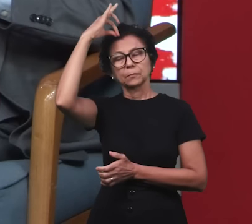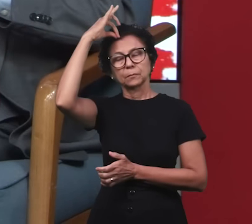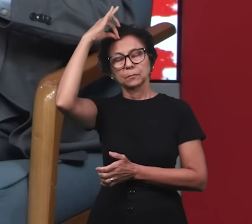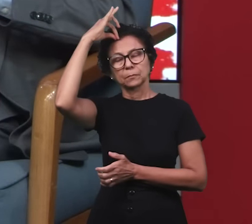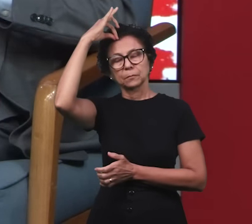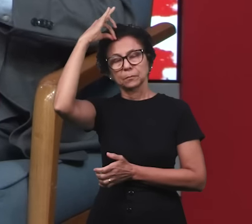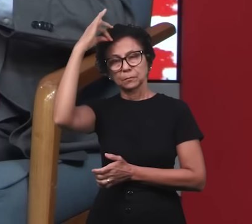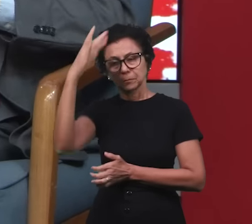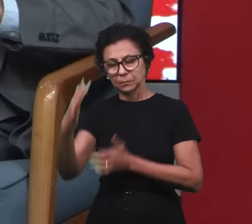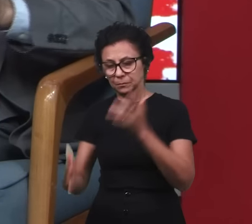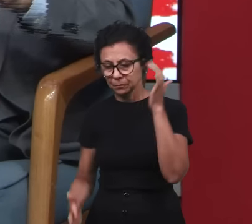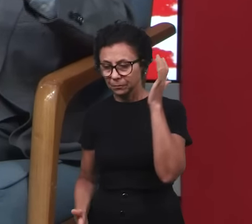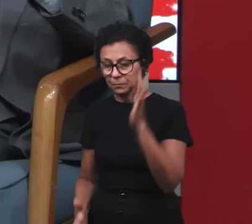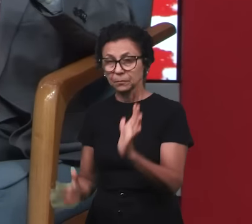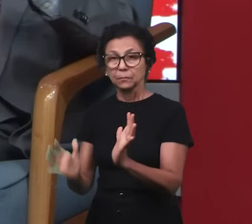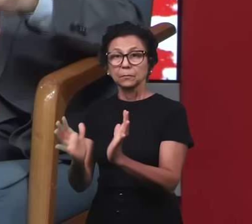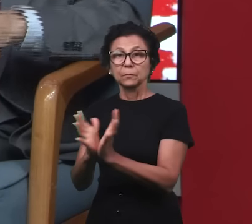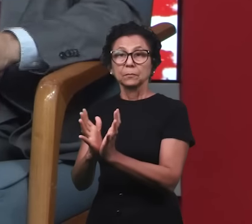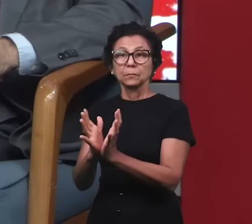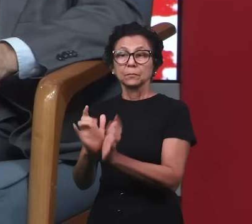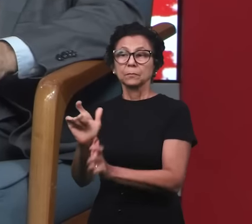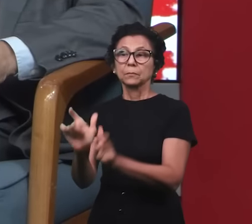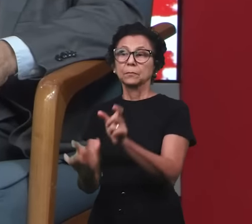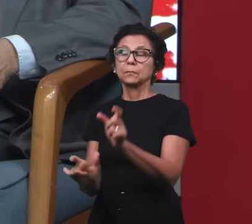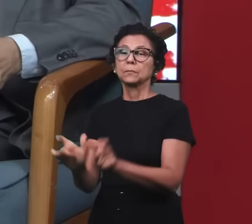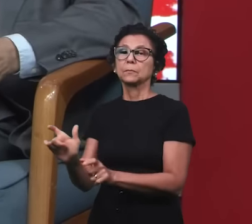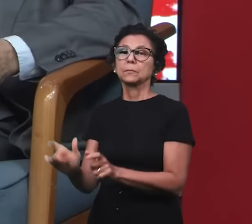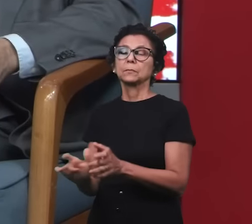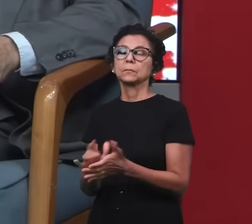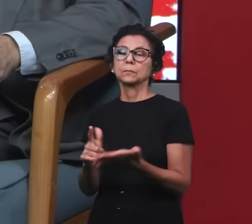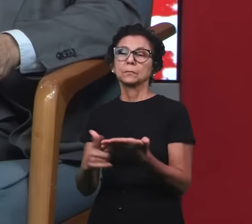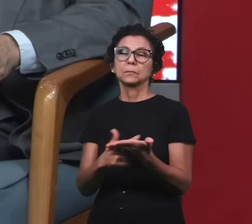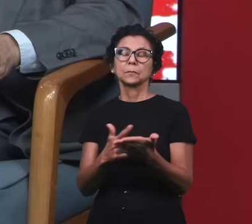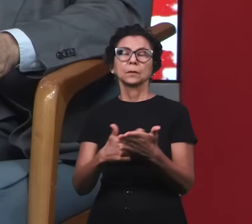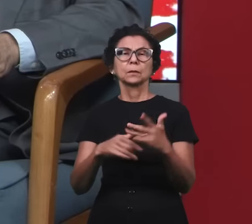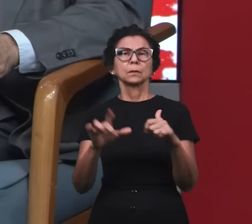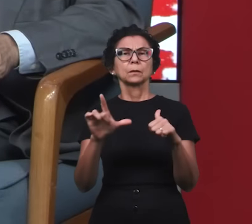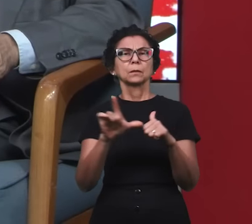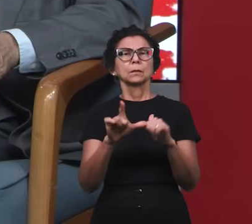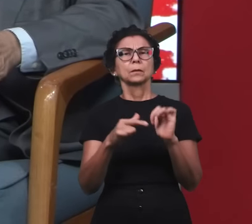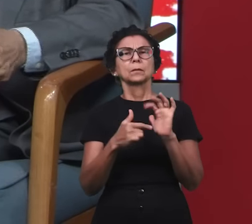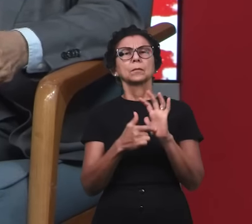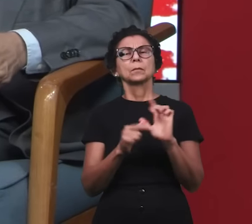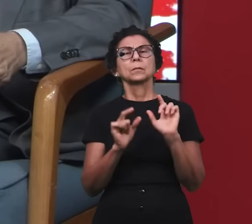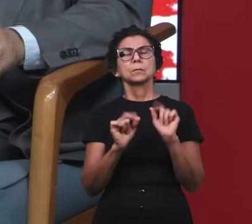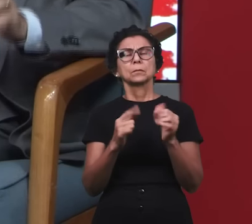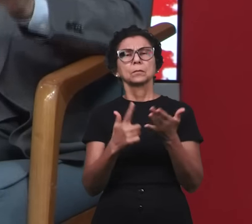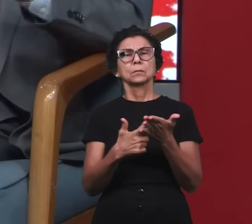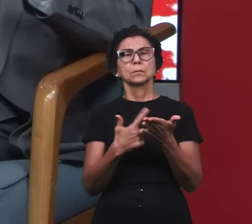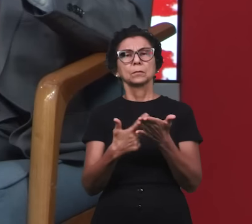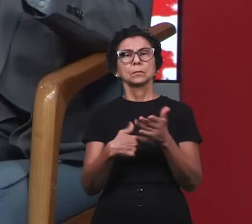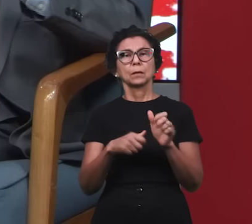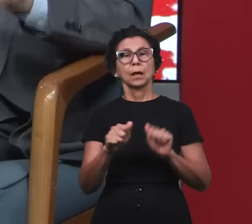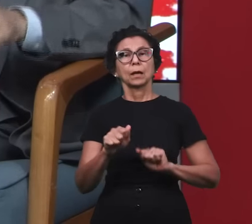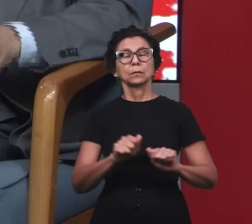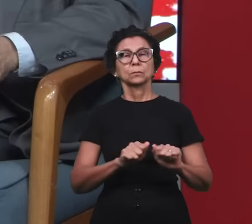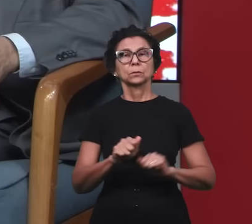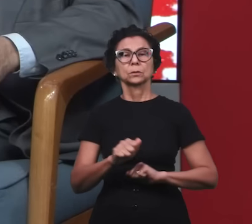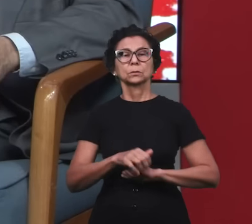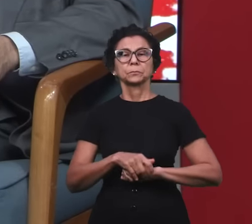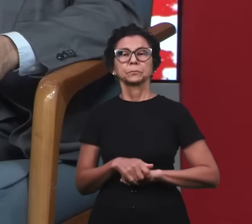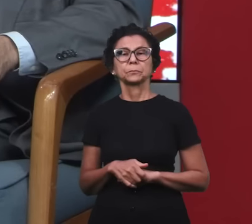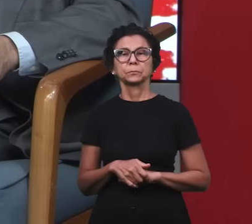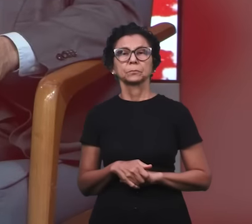veio sobre eles, o que Lucas descreve no livro de Atos? Lucas